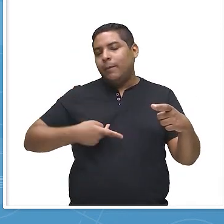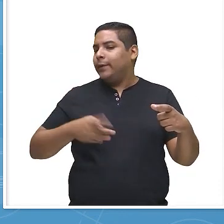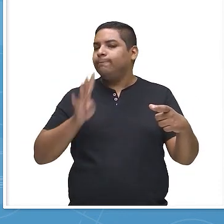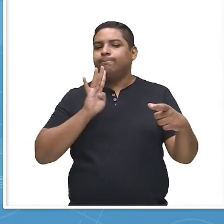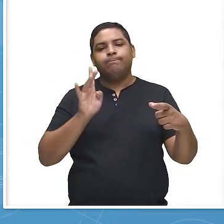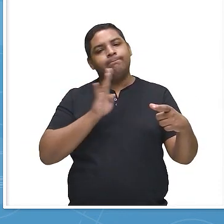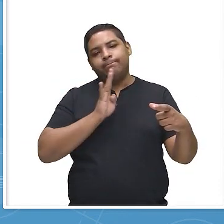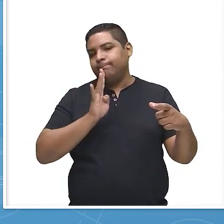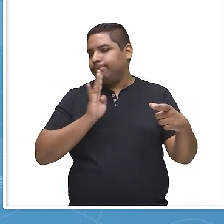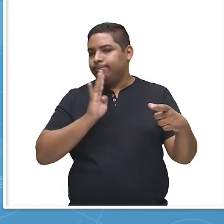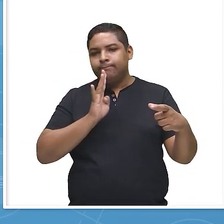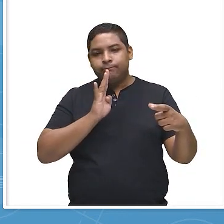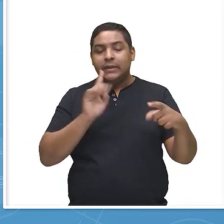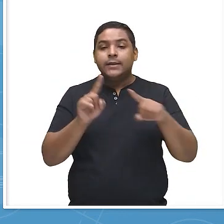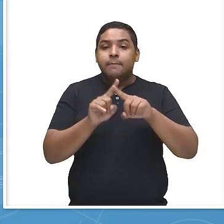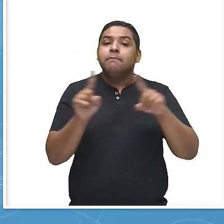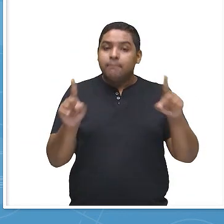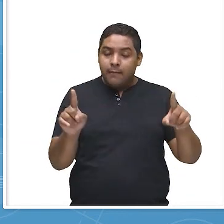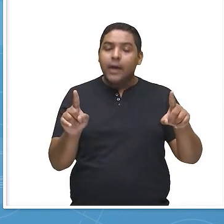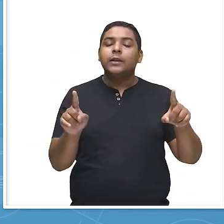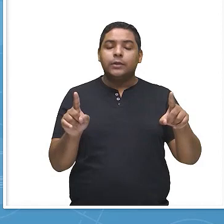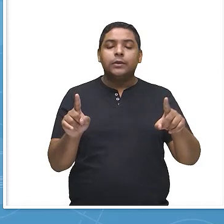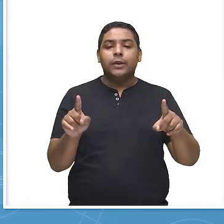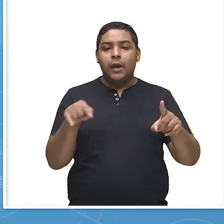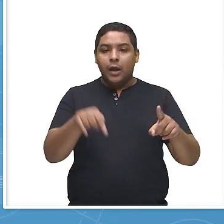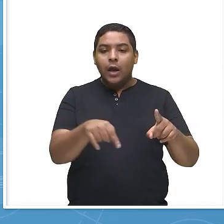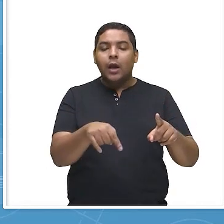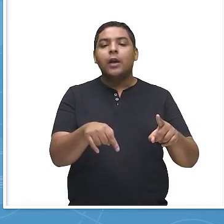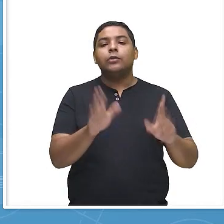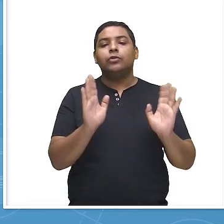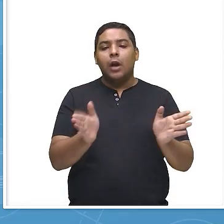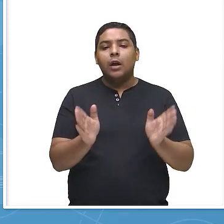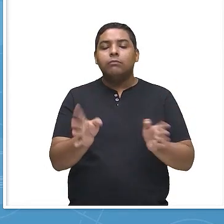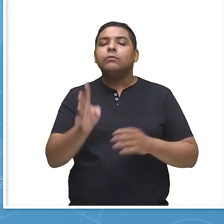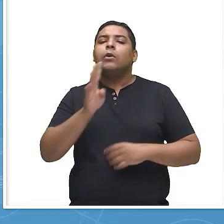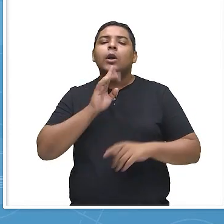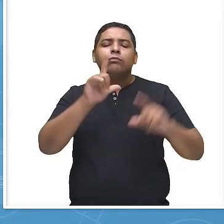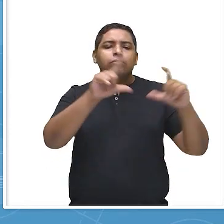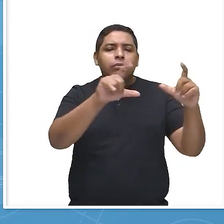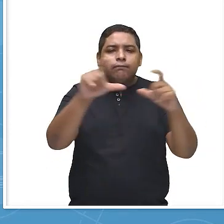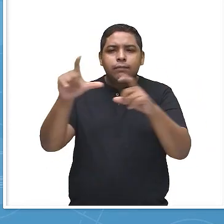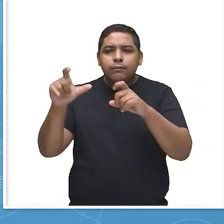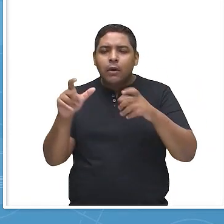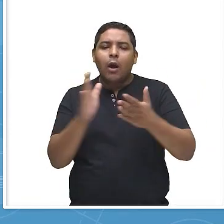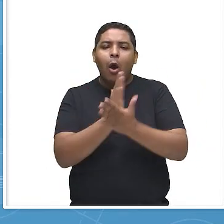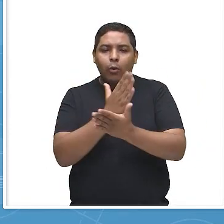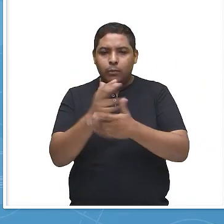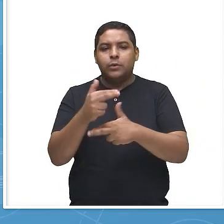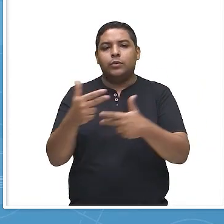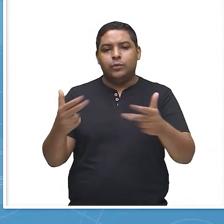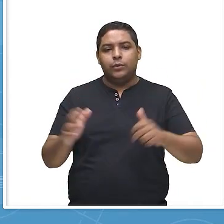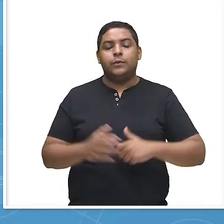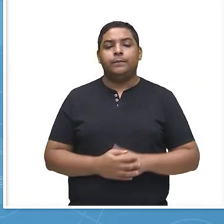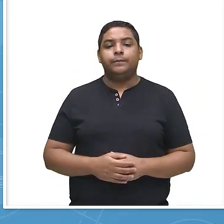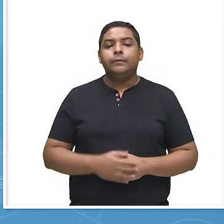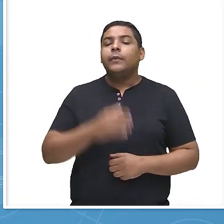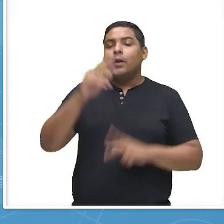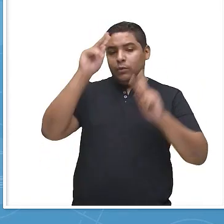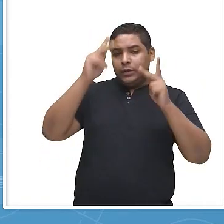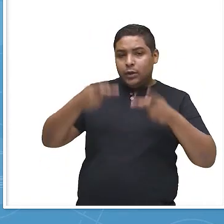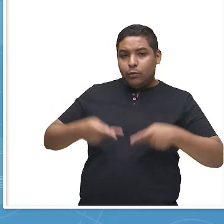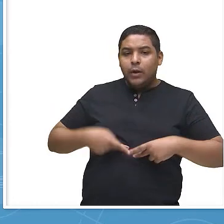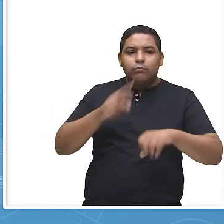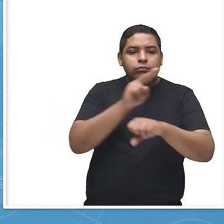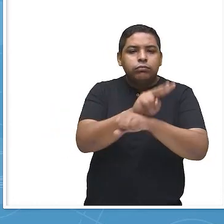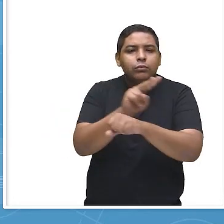estamos falando de formas que o homem mantém preservada, tá? Então,